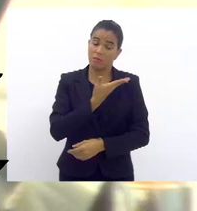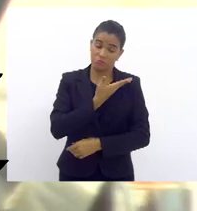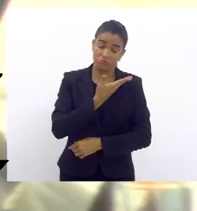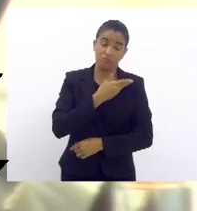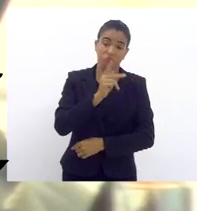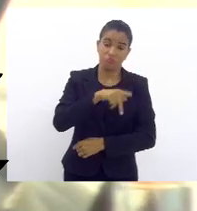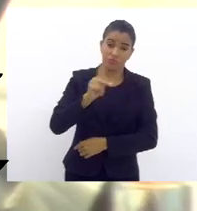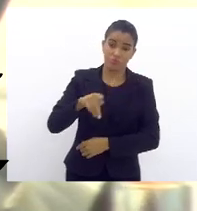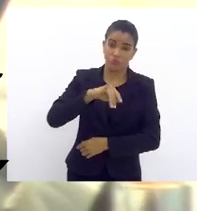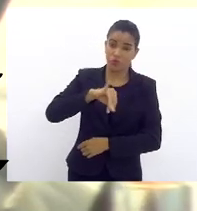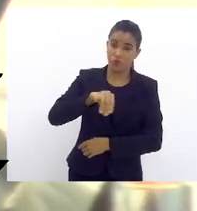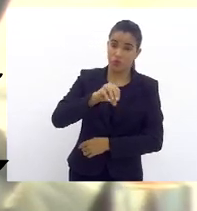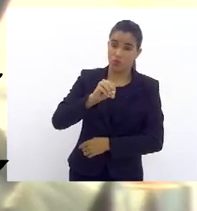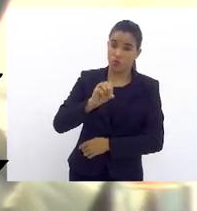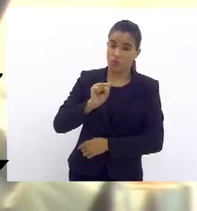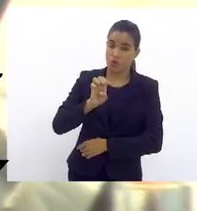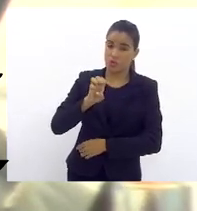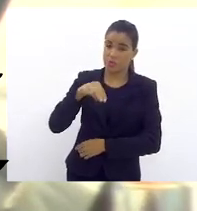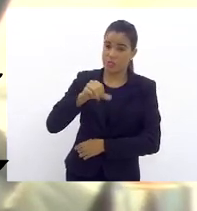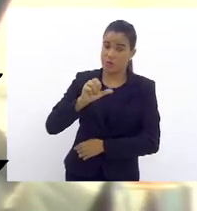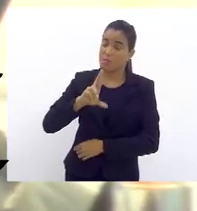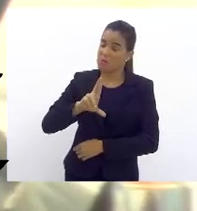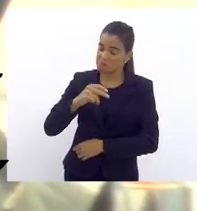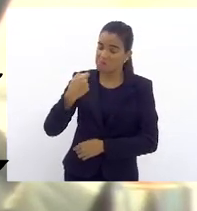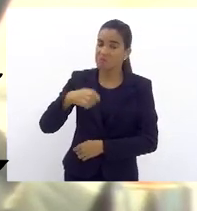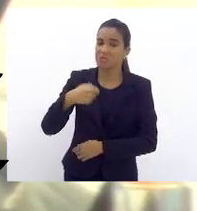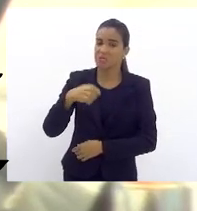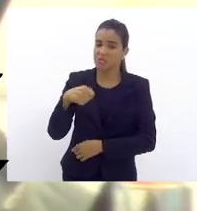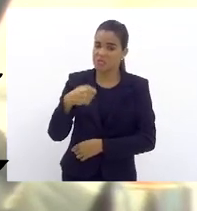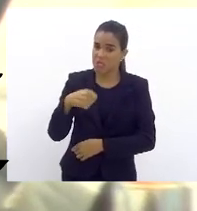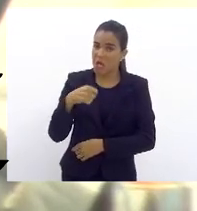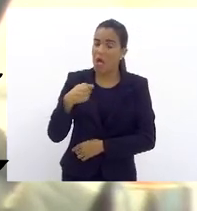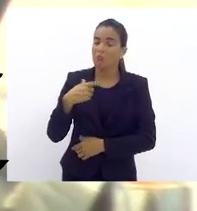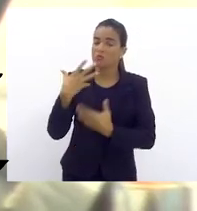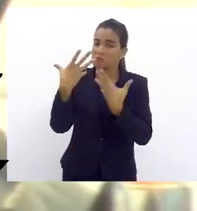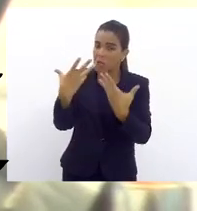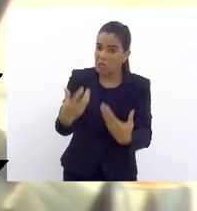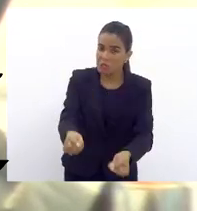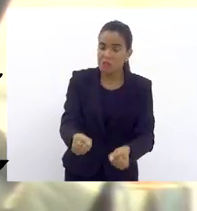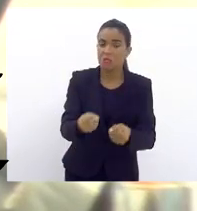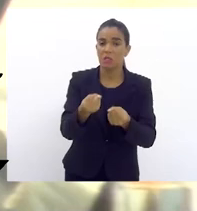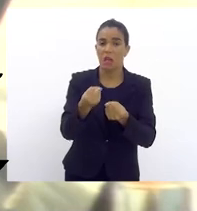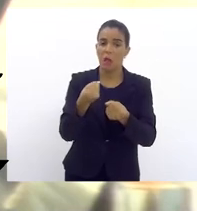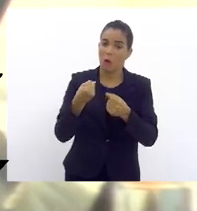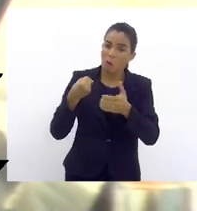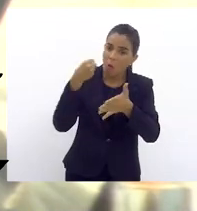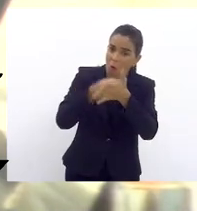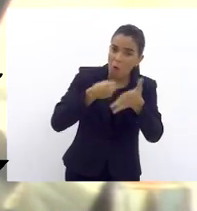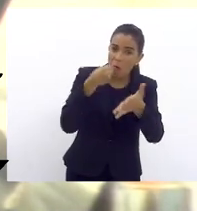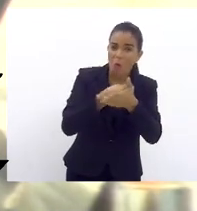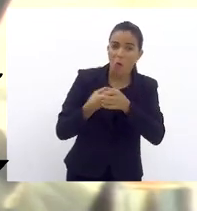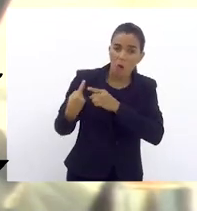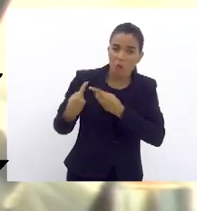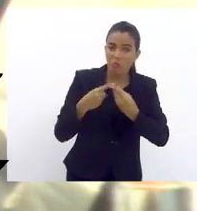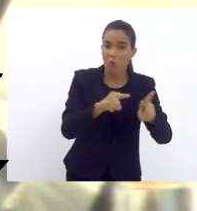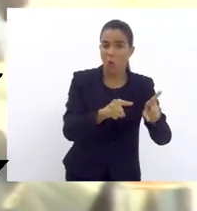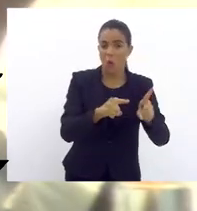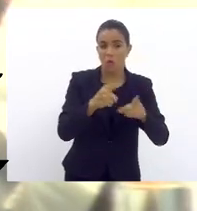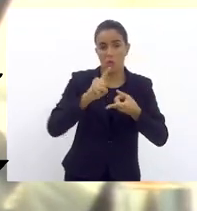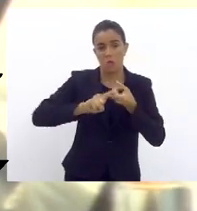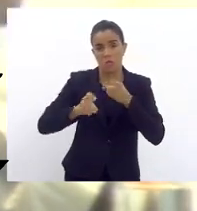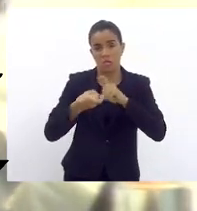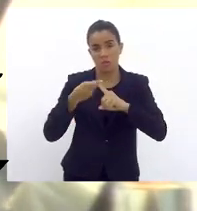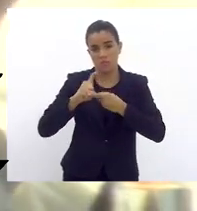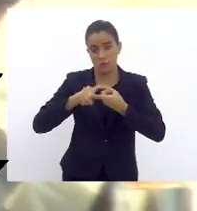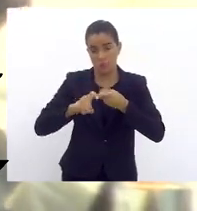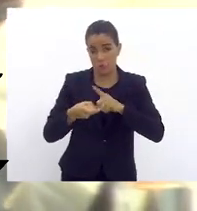Josemar nós devemos também abraçar fortemente a bandeira de combate ao Nazismo e todas essas expressões que só